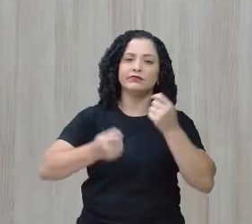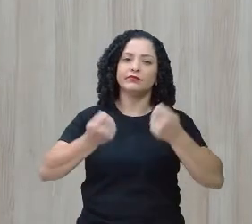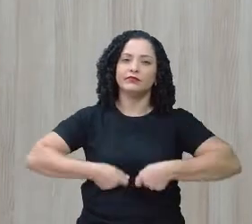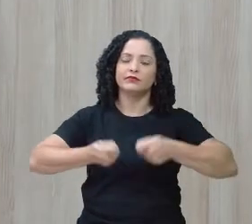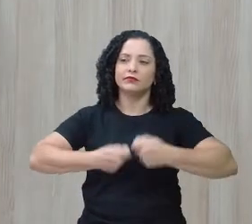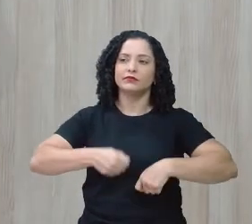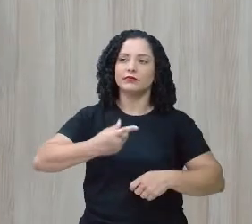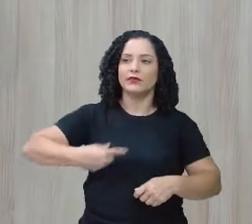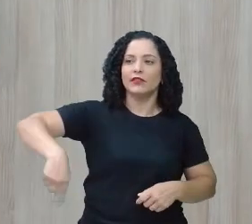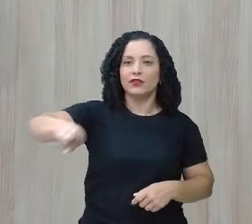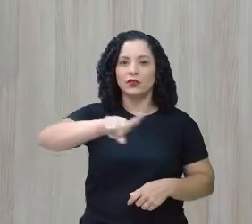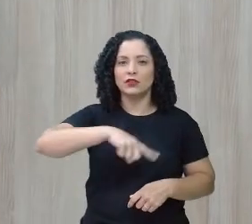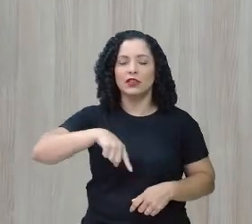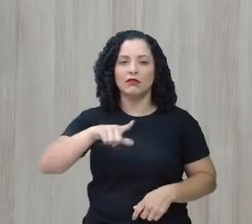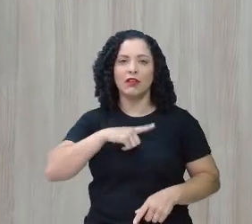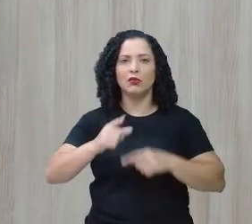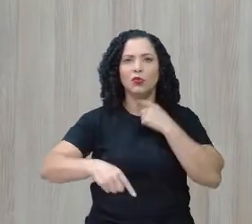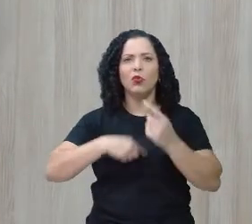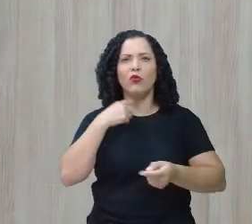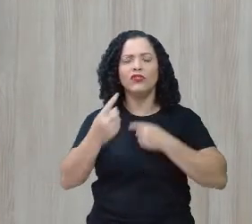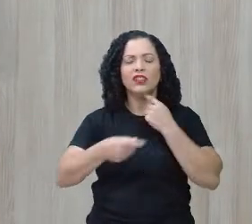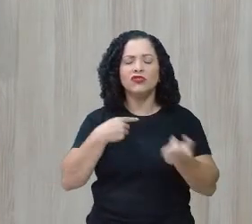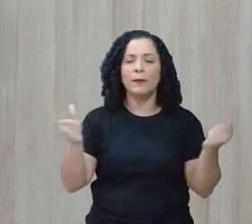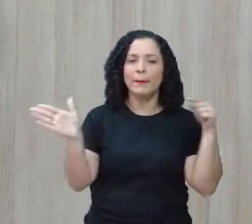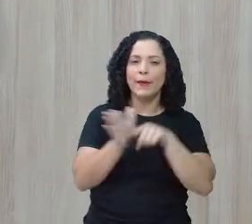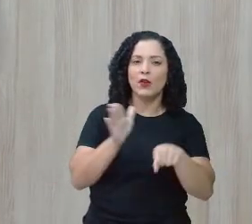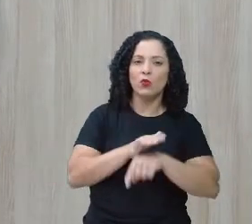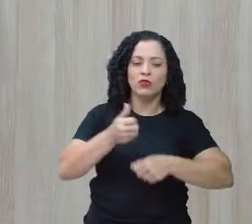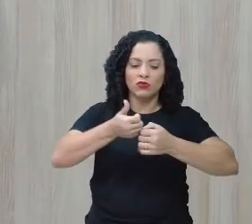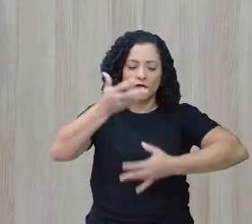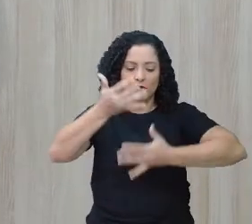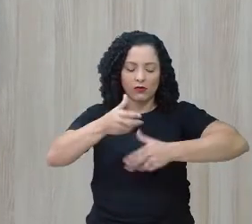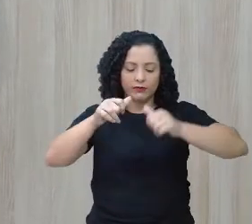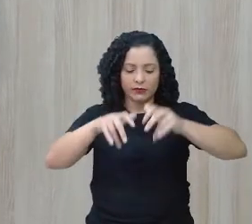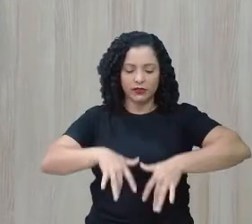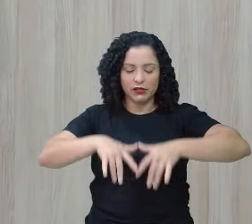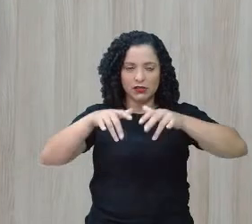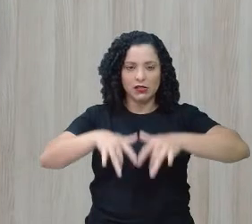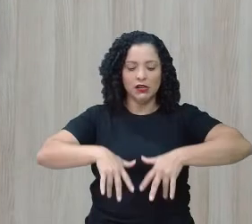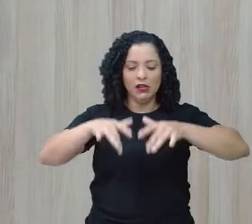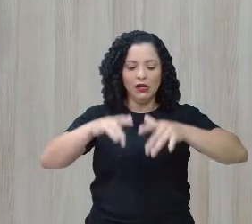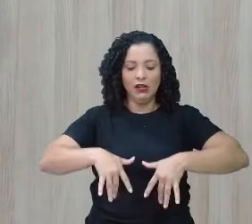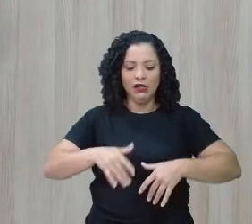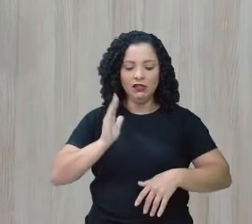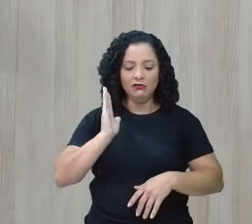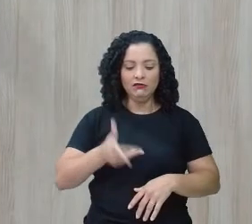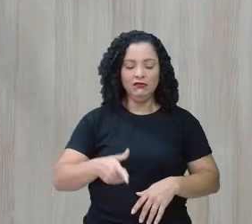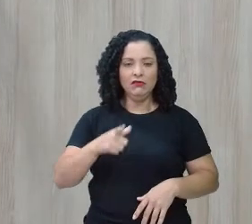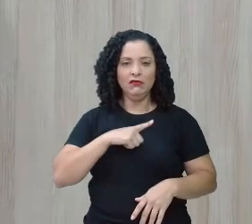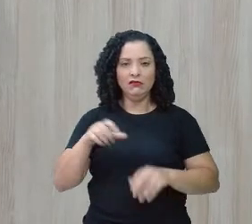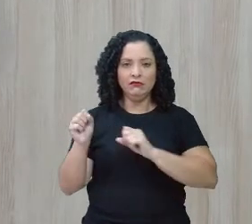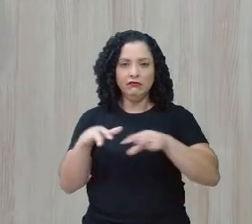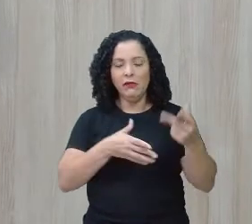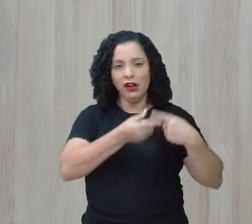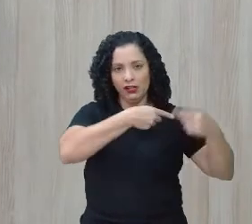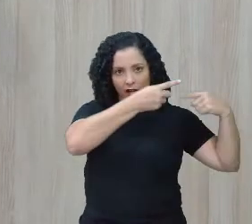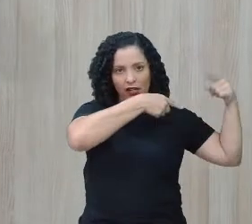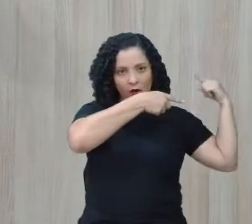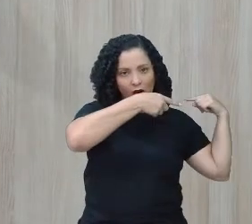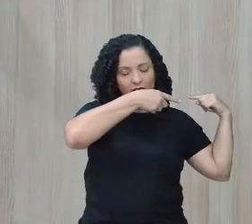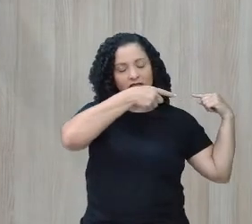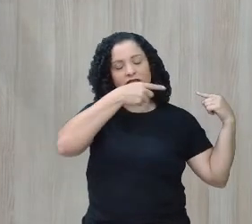você coloque as suas dúvidas lá no chat. Já vimos essa aula em semanas anteriores, em